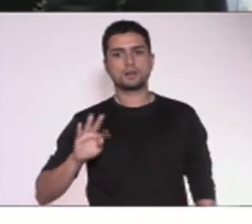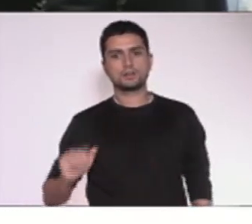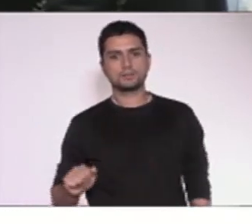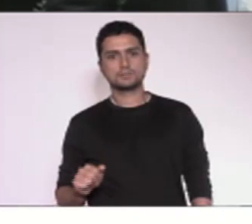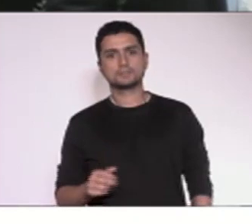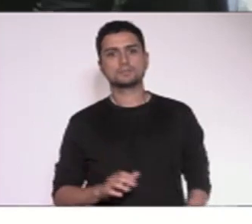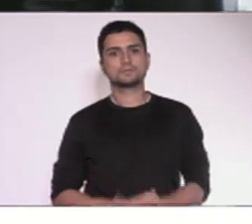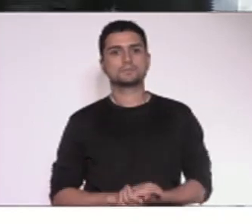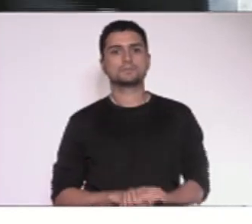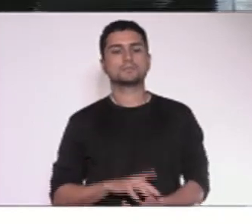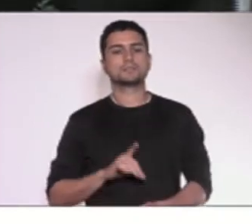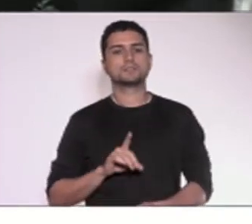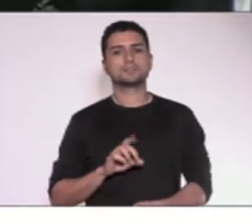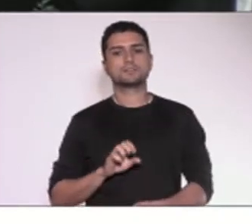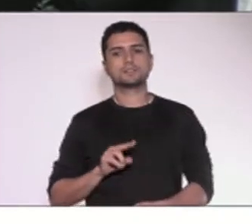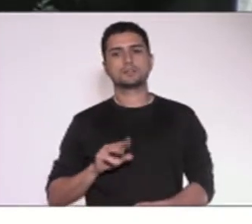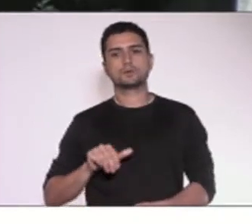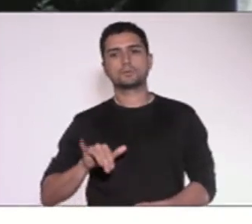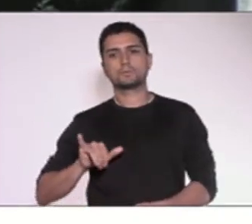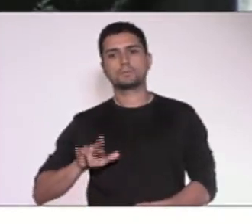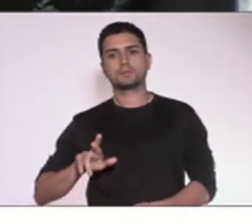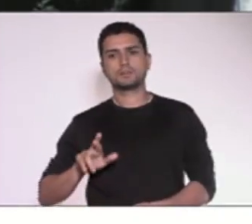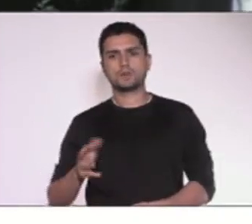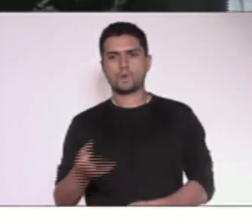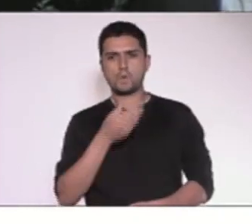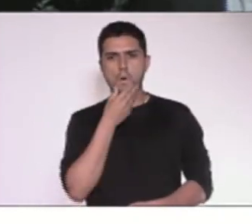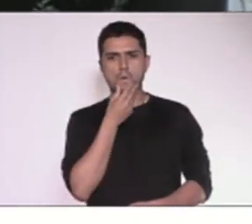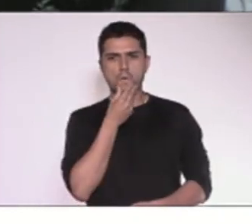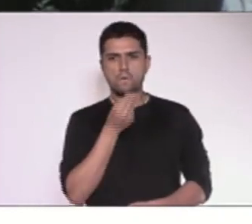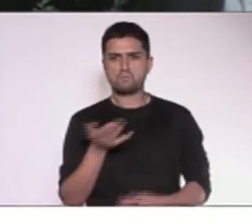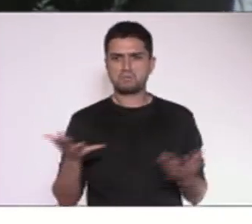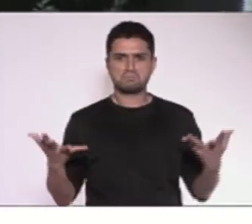Falou do Delmi, unanimidade na polícia.